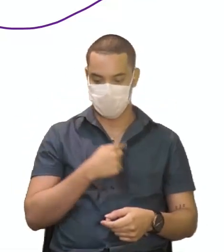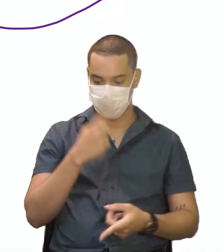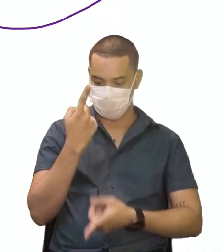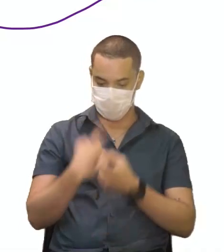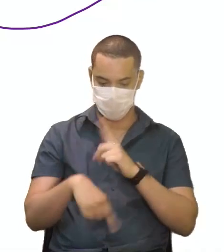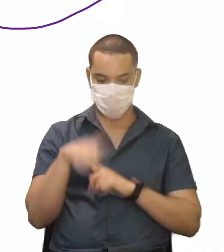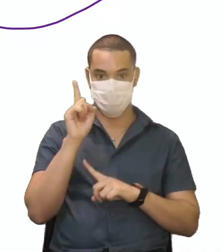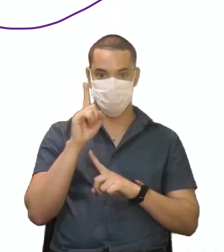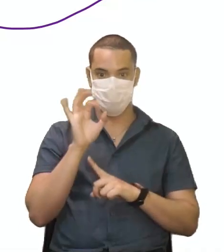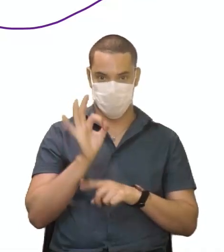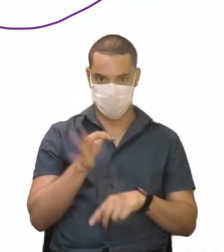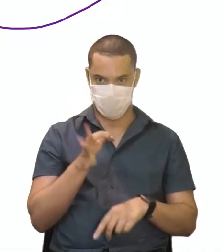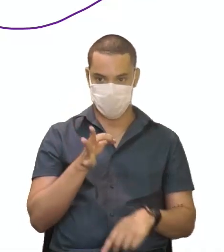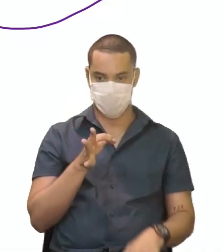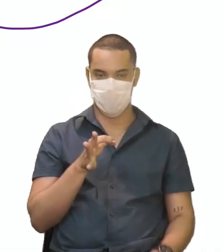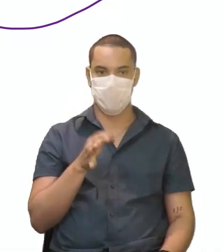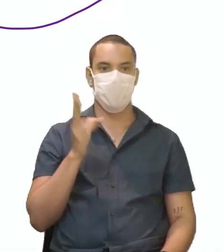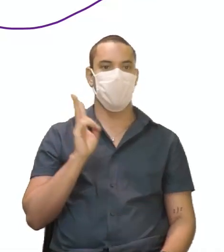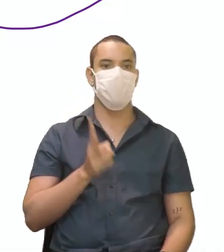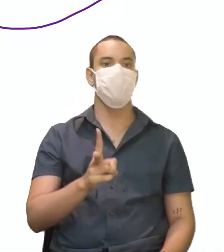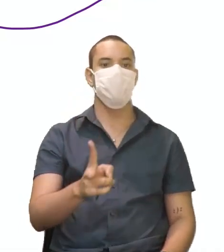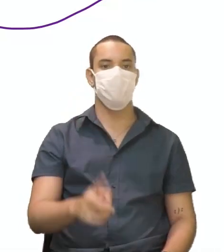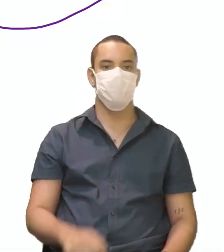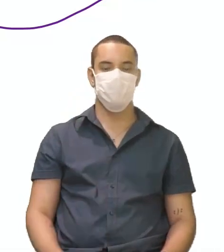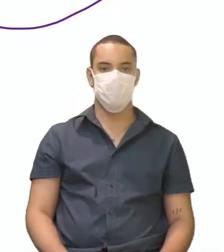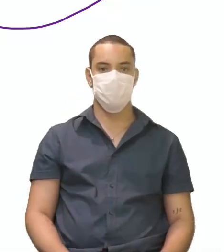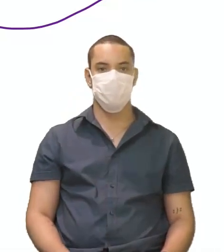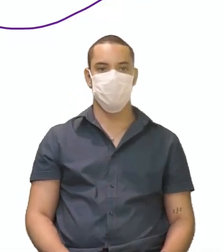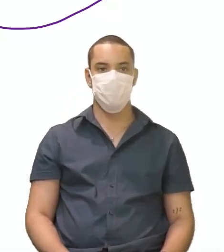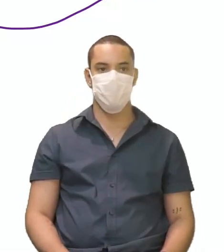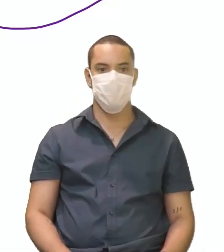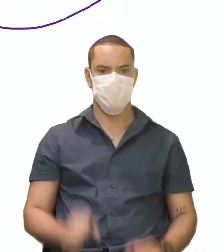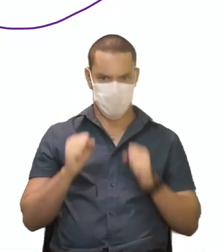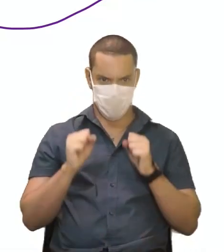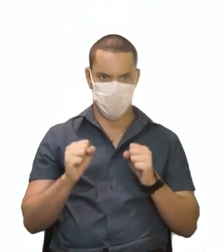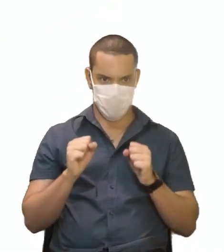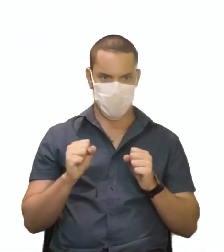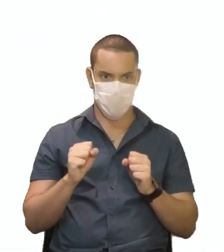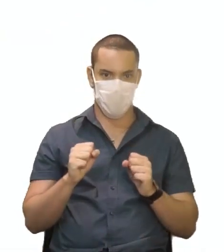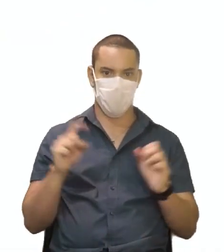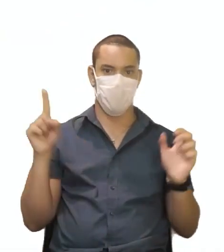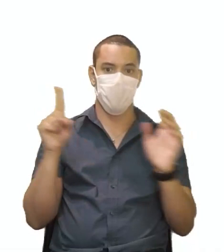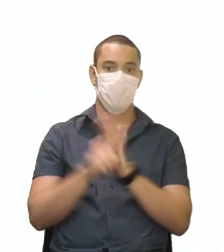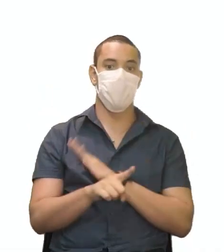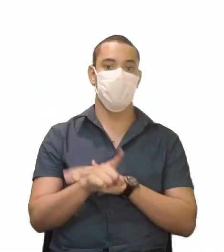cresçamos, tá? Continuando, posso prosseguir? Questão número